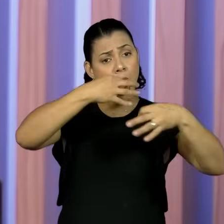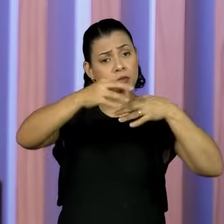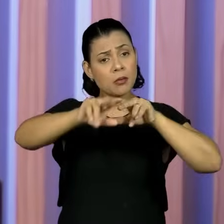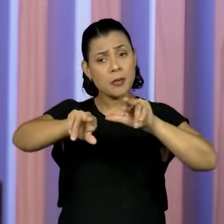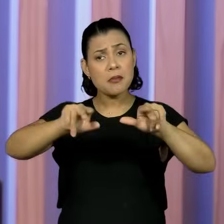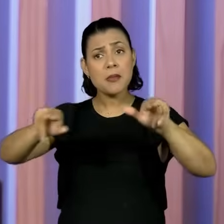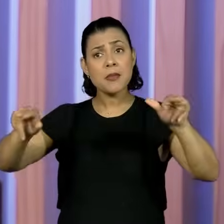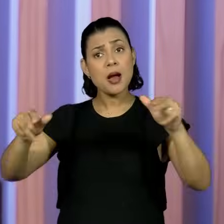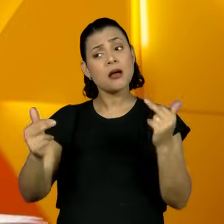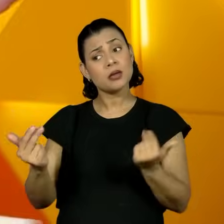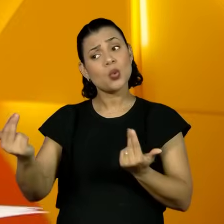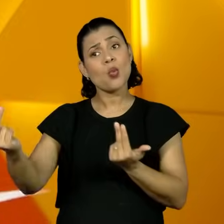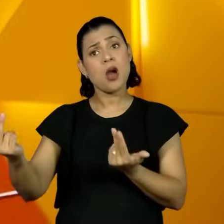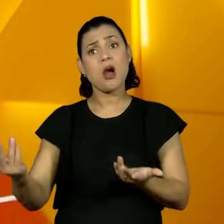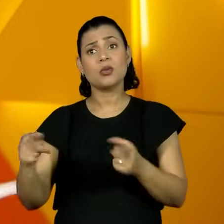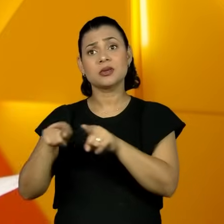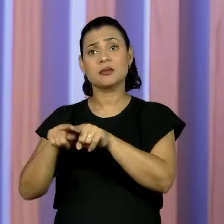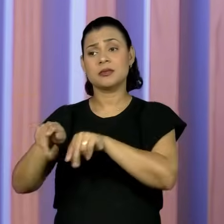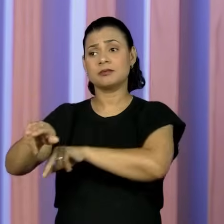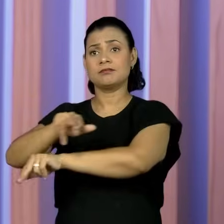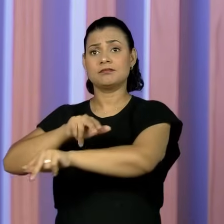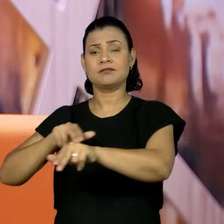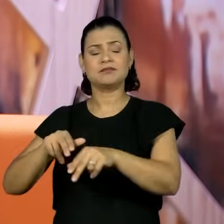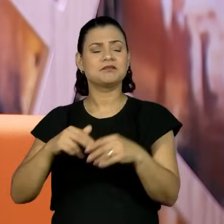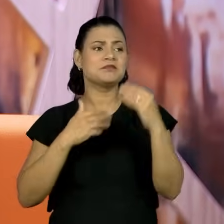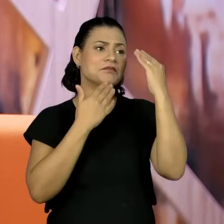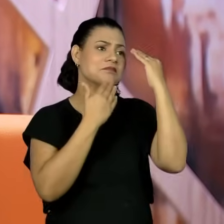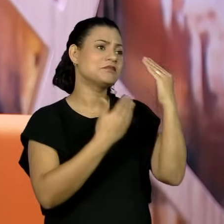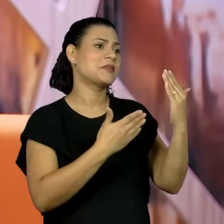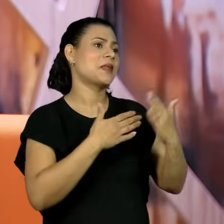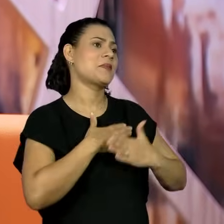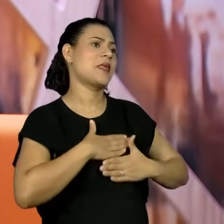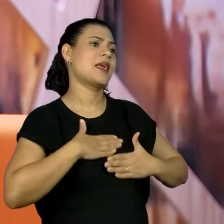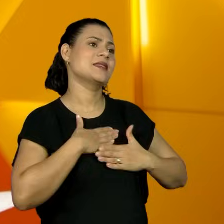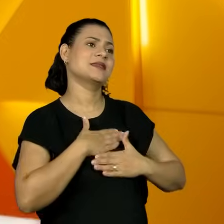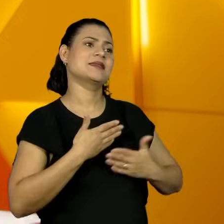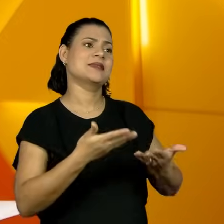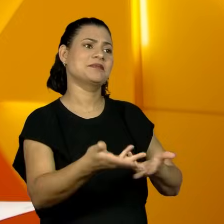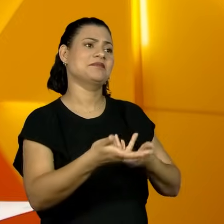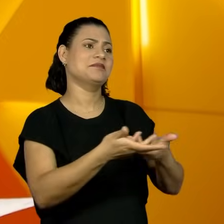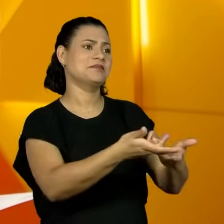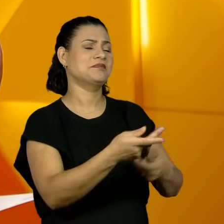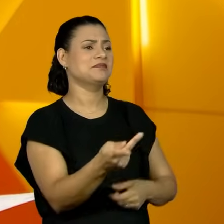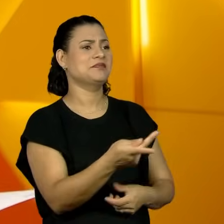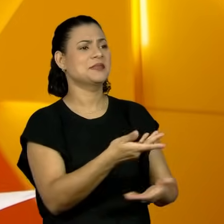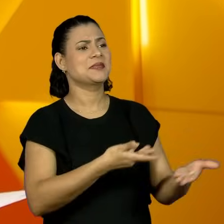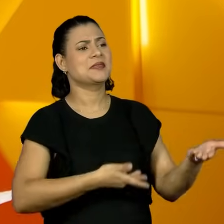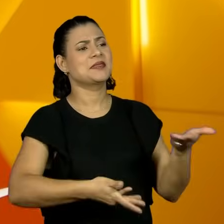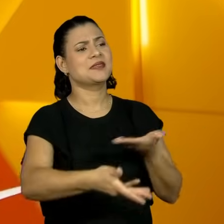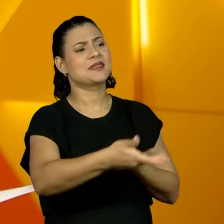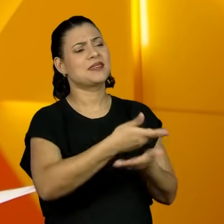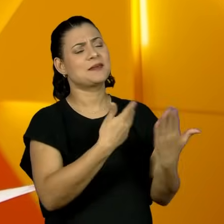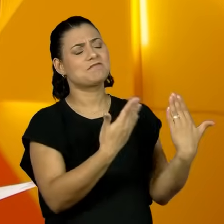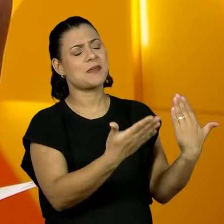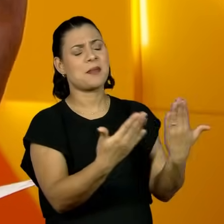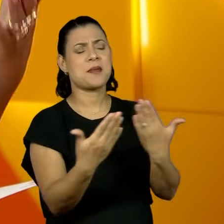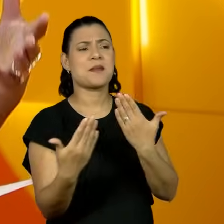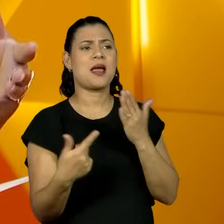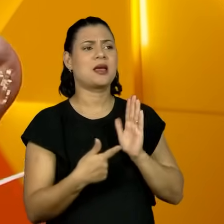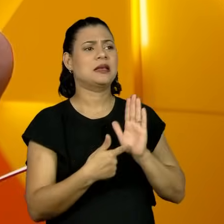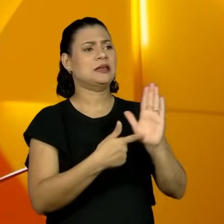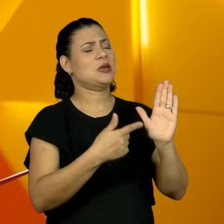da pluriversalidade. Vinão, Rosane, muito obrigada. Foi um prazer receber vocês aqui, a gente poder conversar e apresentar toda